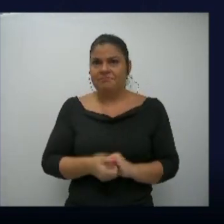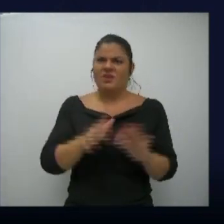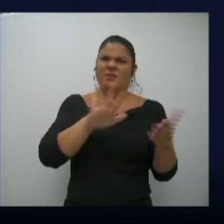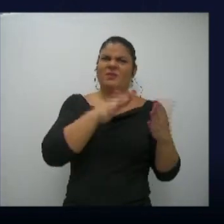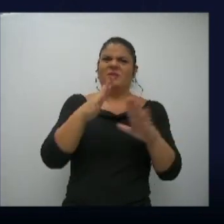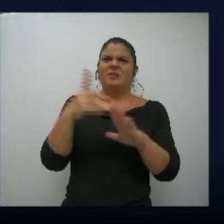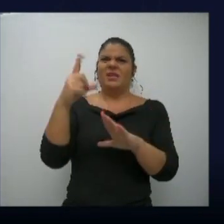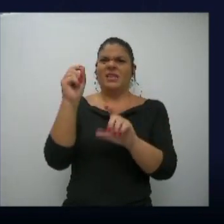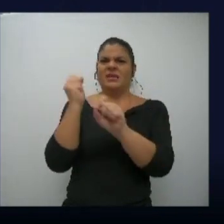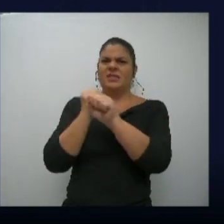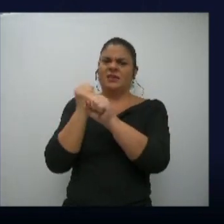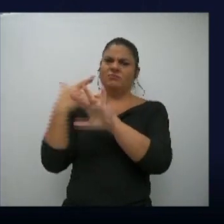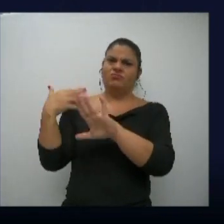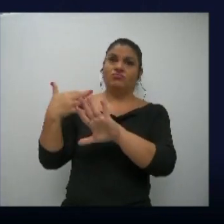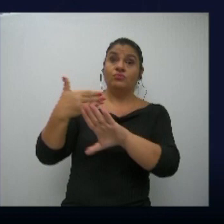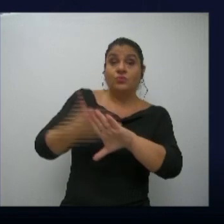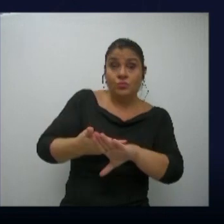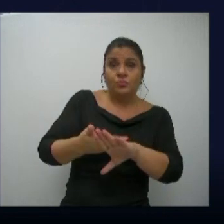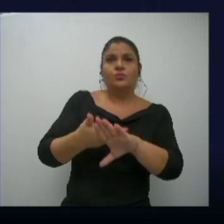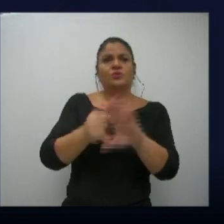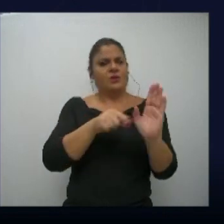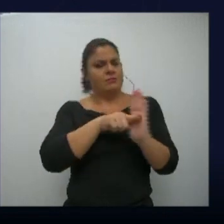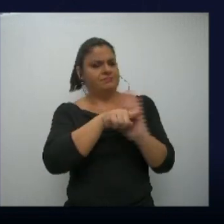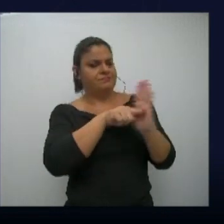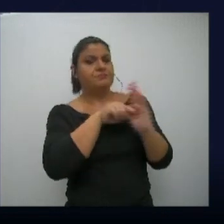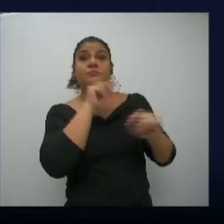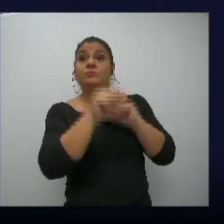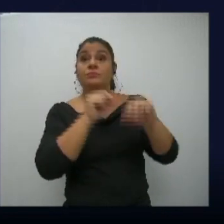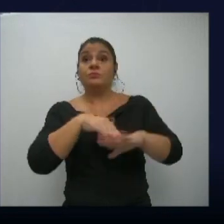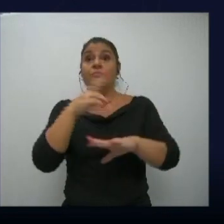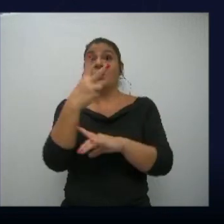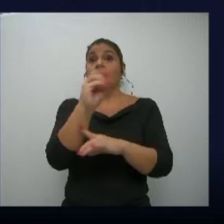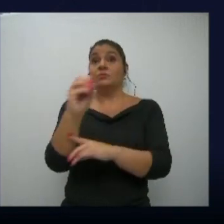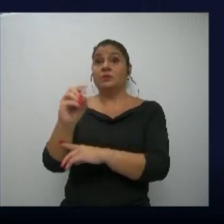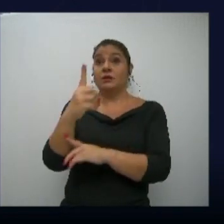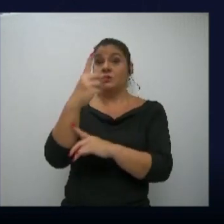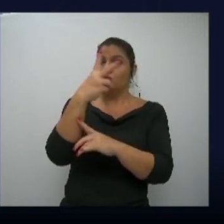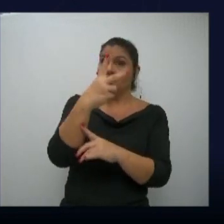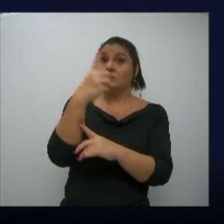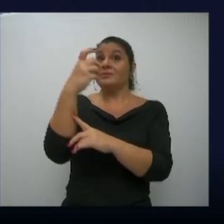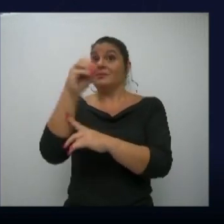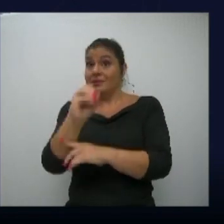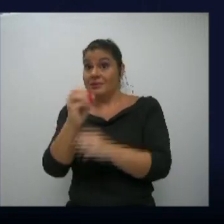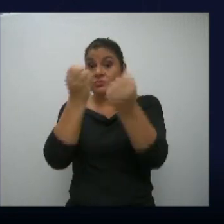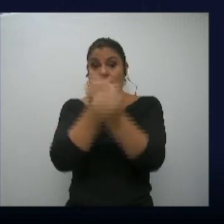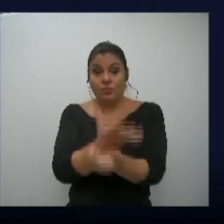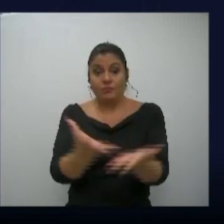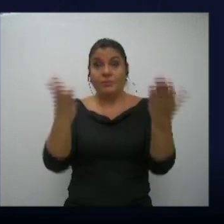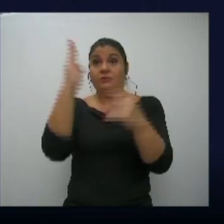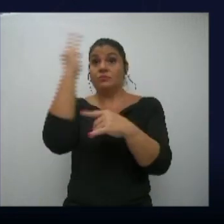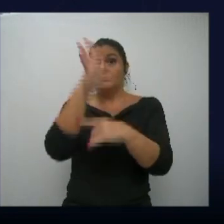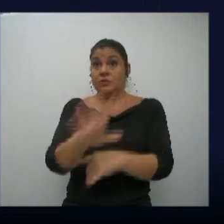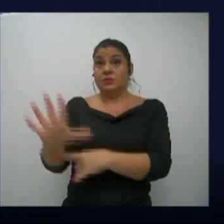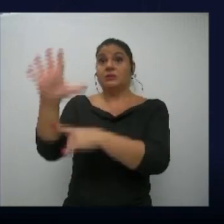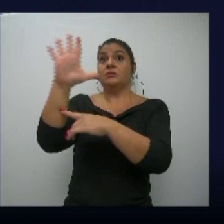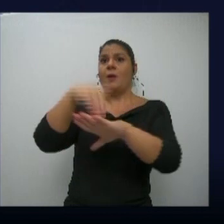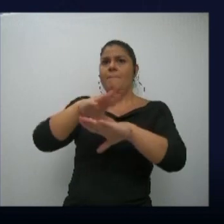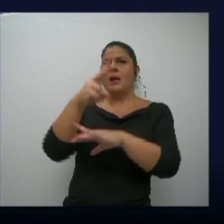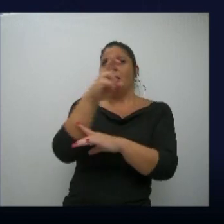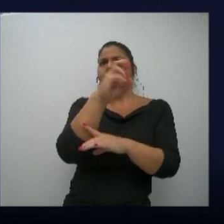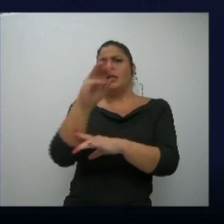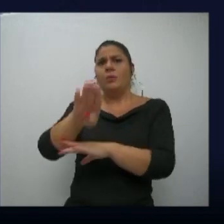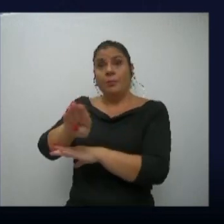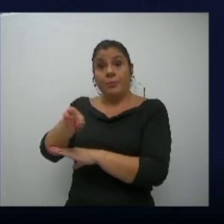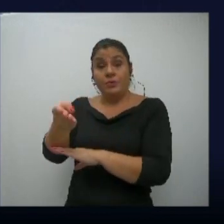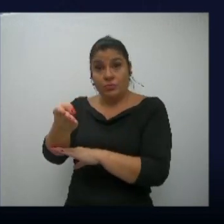nos últimos dez anos estava levantando um bravo aqui por mais de 210 ofertas no Brasil nos últimos 10 anos mais de